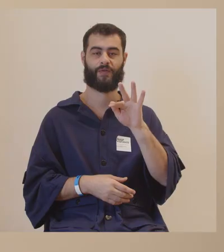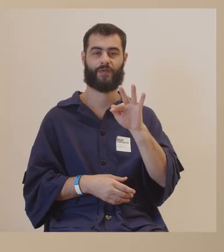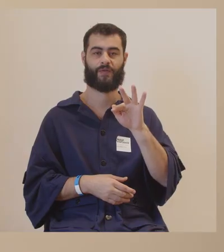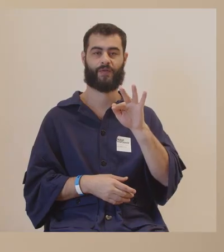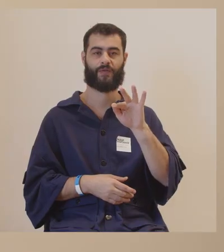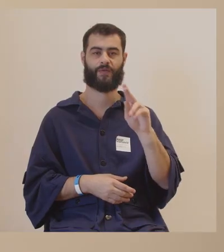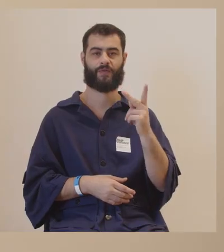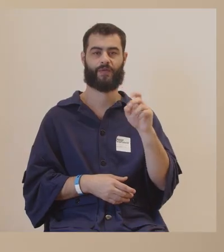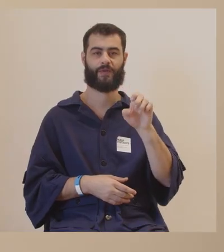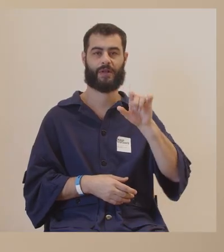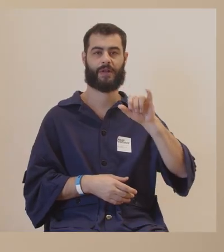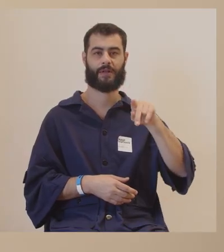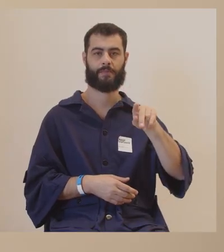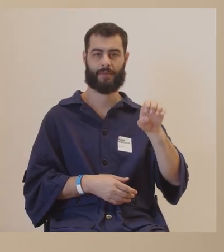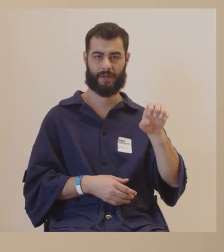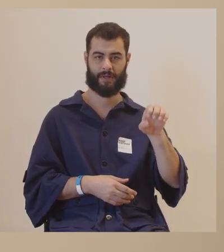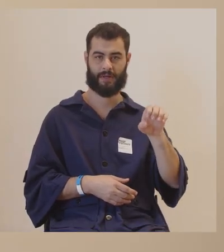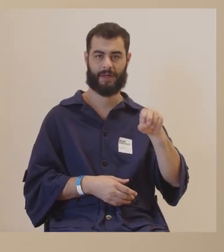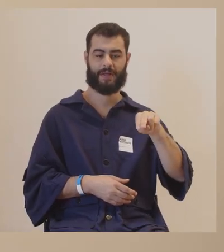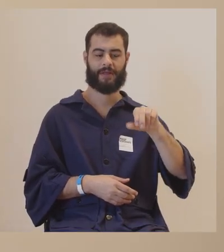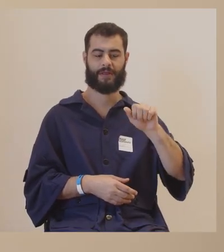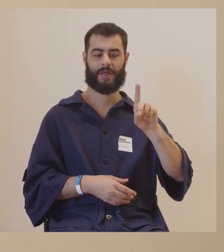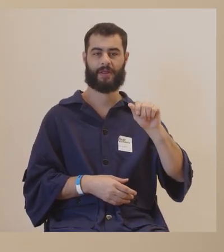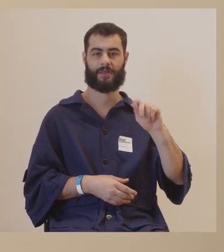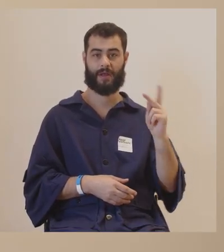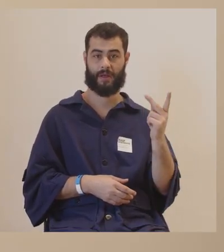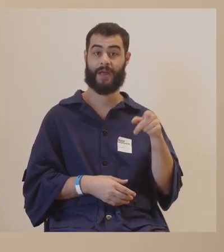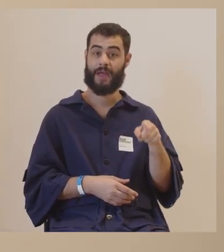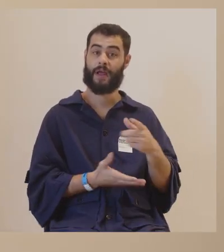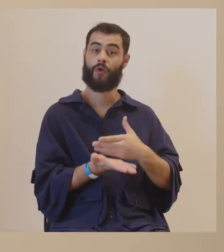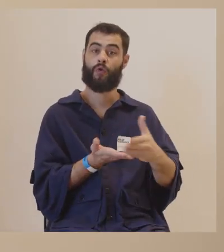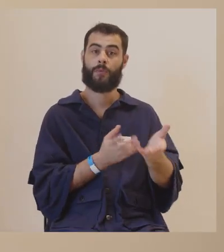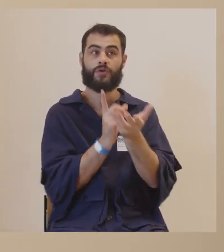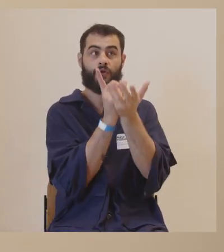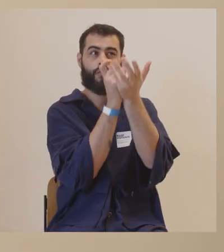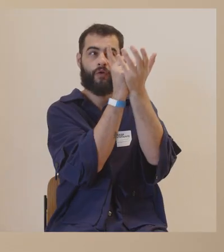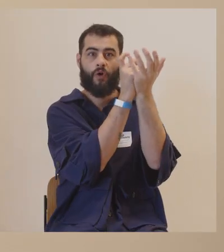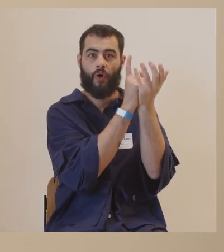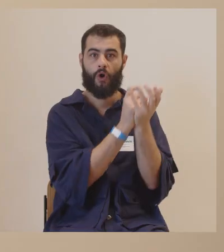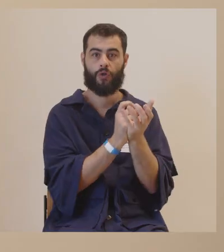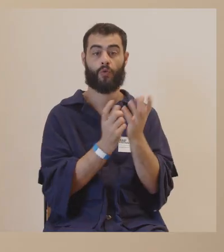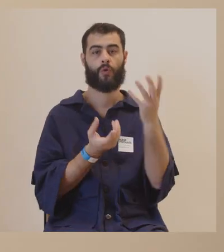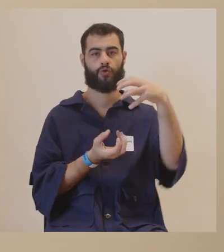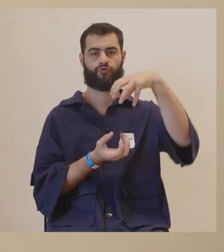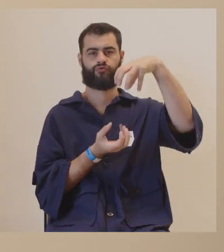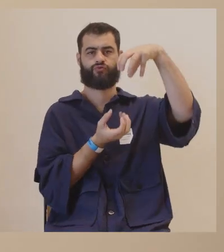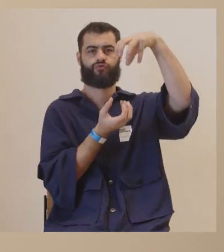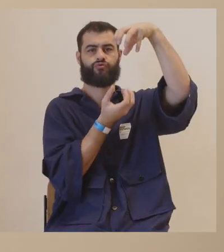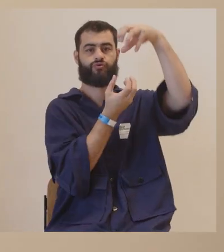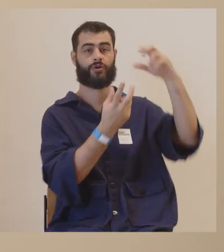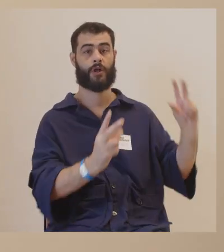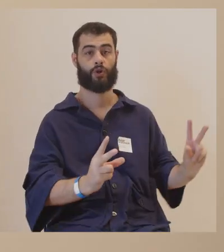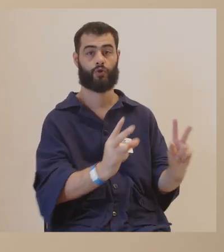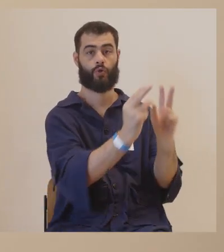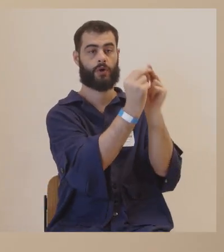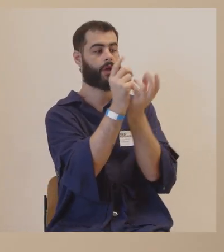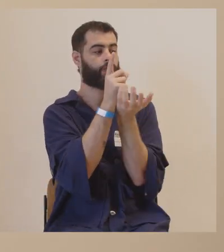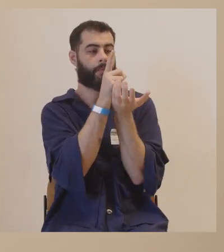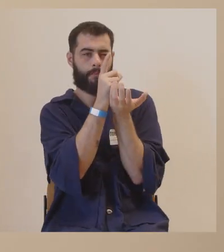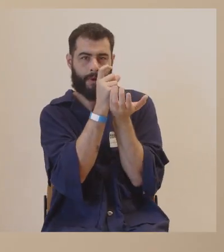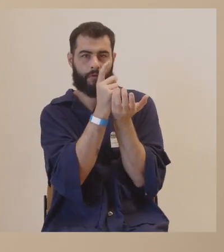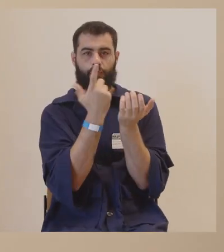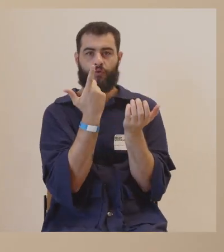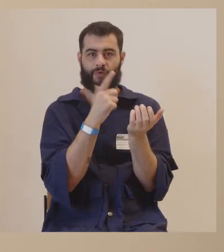que faz as primeiras fotografias, né, de balão da Torre Eiffel em 1889, depois, né? Mas que